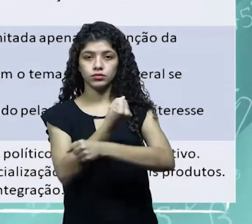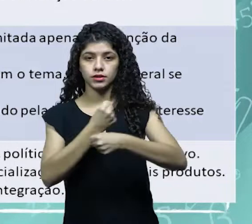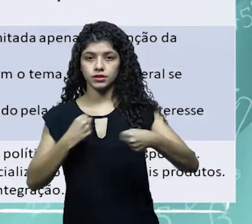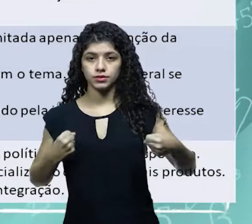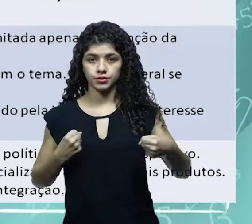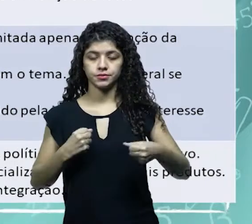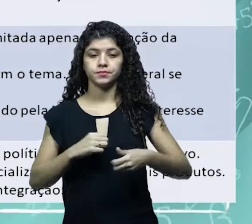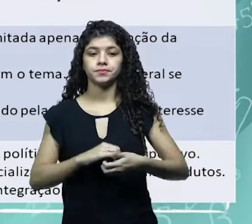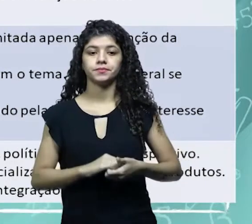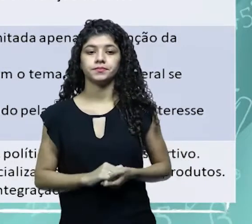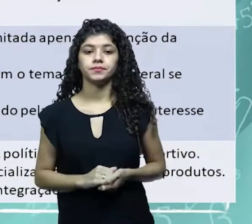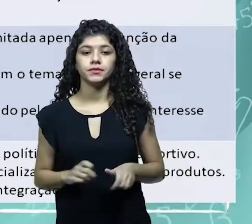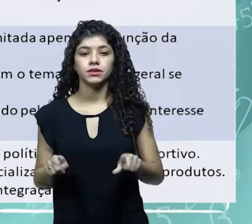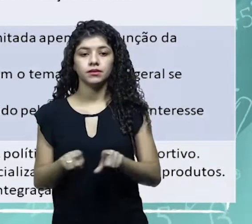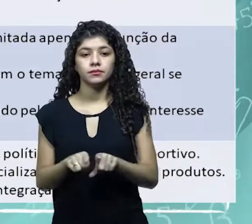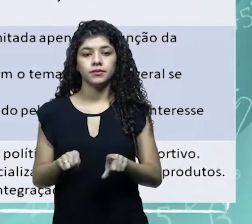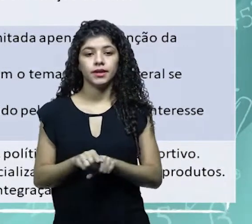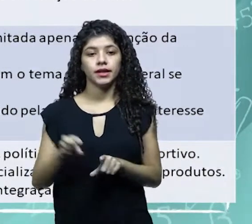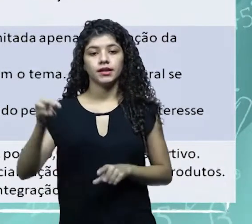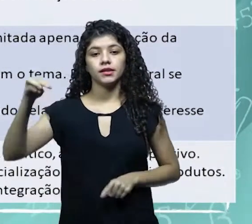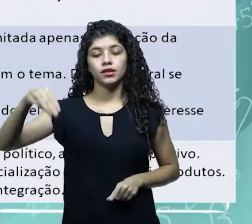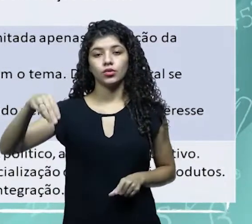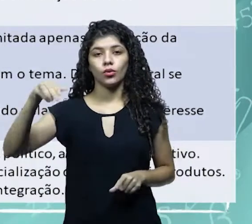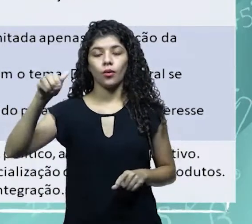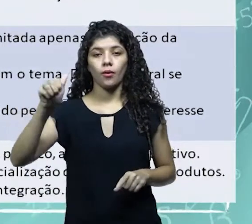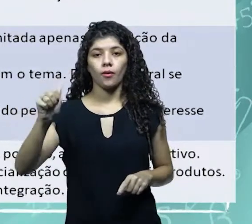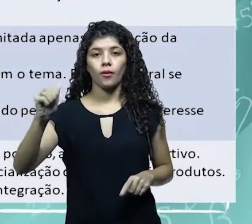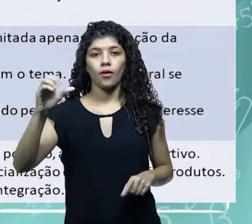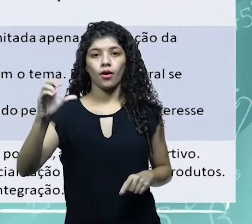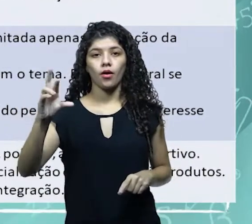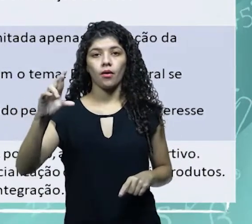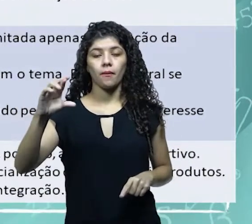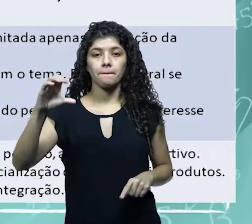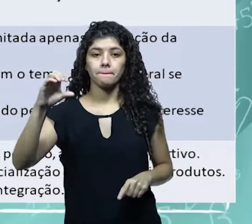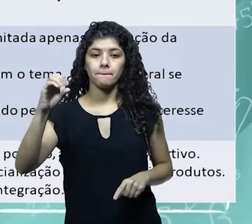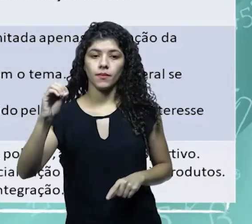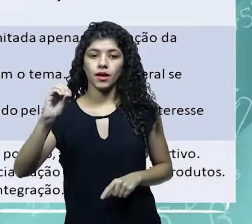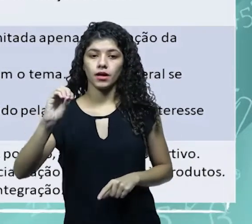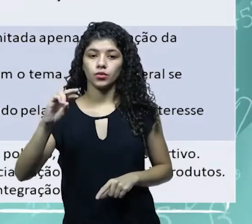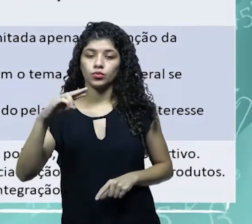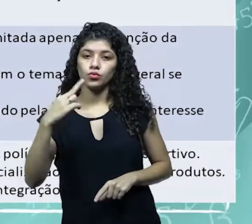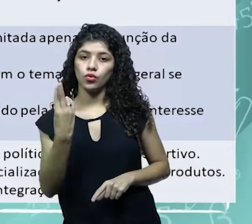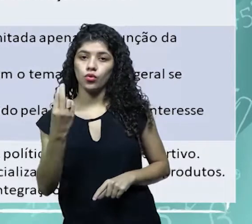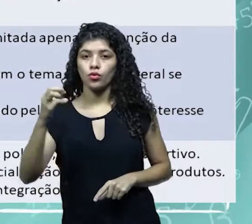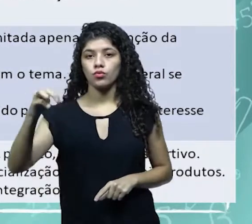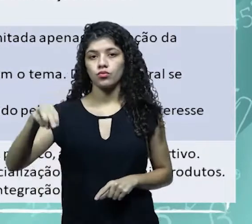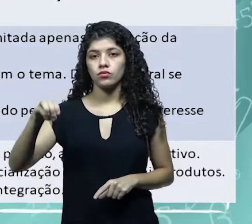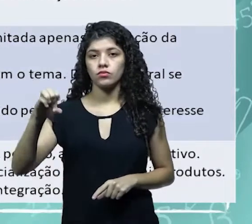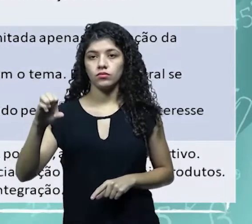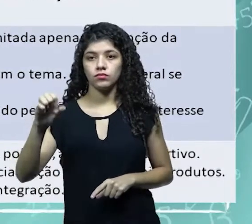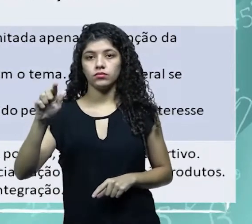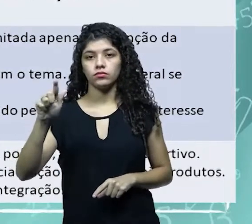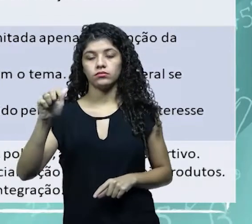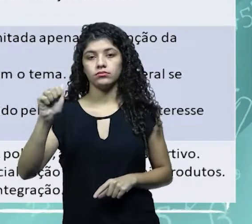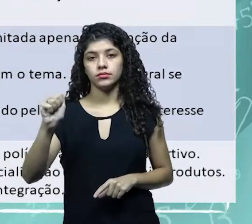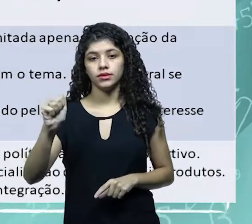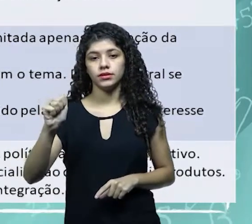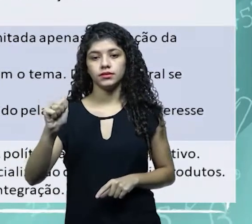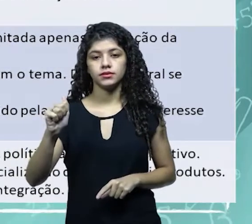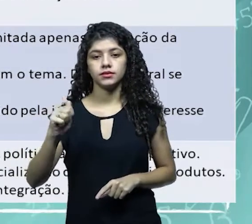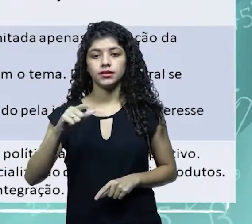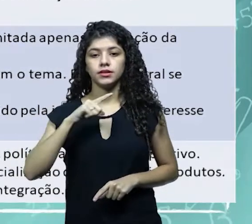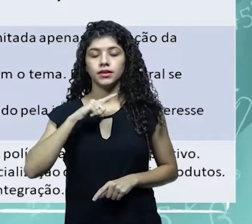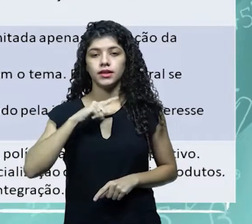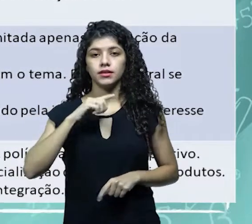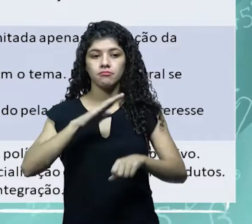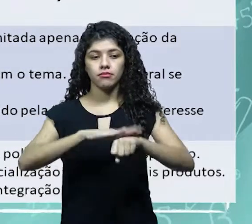participantes até 5.000 então ele é considerado como o grande e o médico o macro